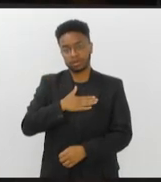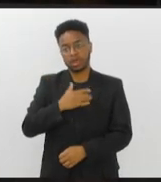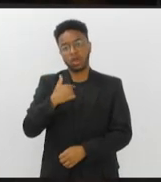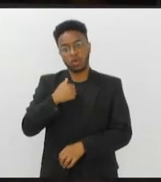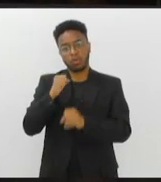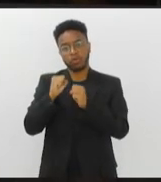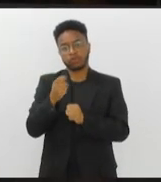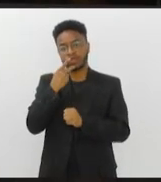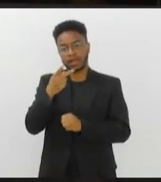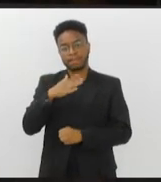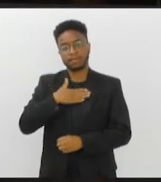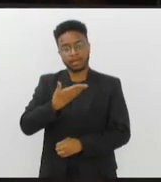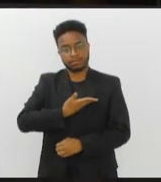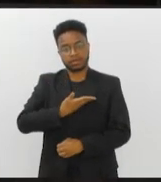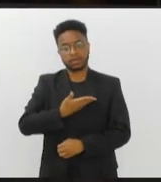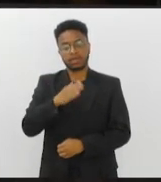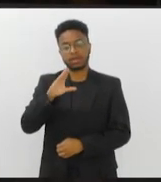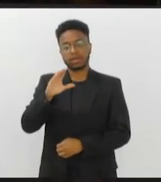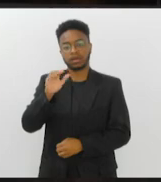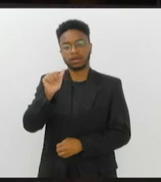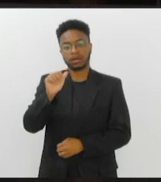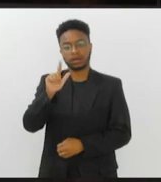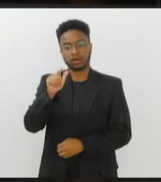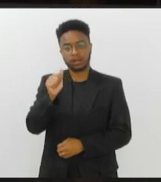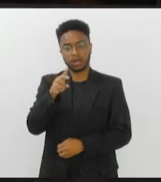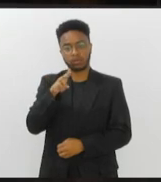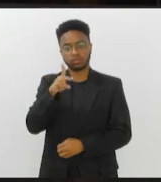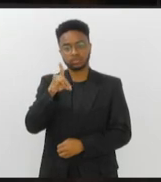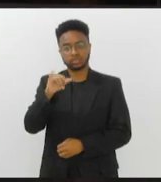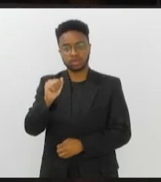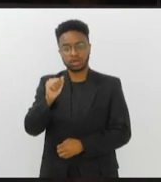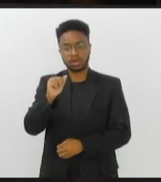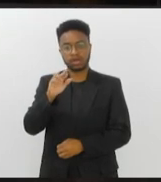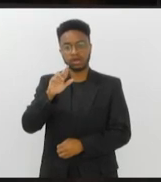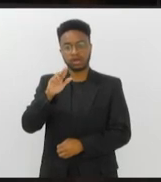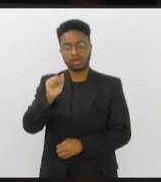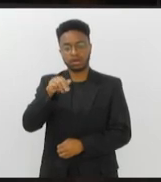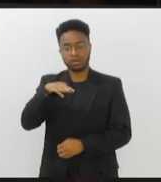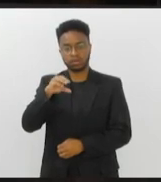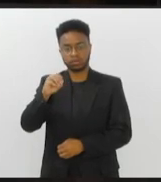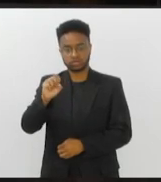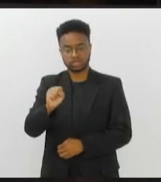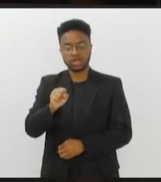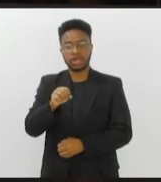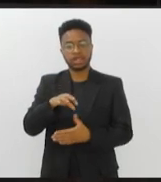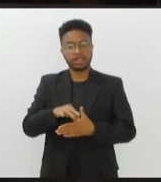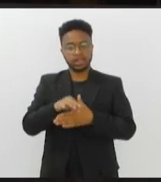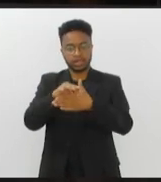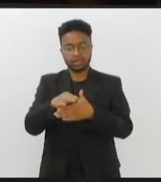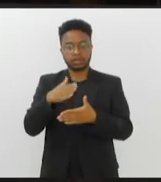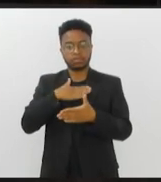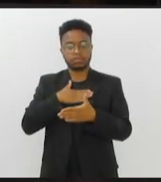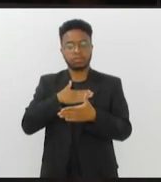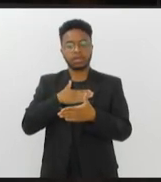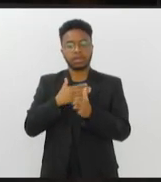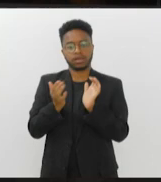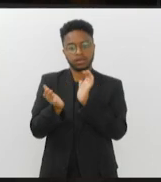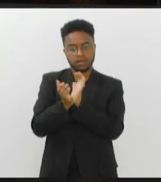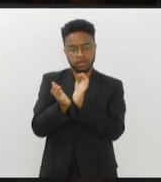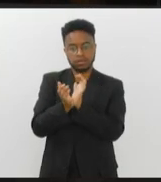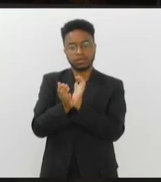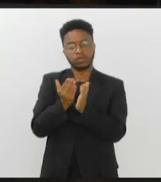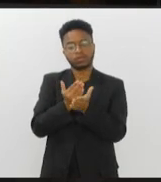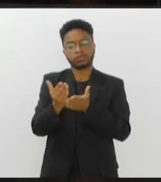de amiga, Cláudia Ramos Jacó Melo, minha chefe de gabinete desde 2015. Cláudia concilia